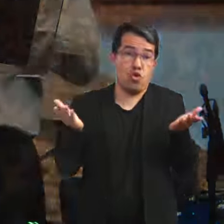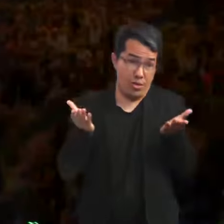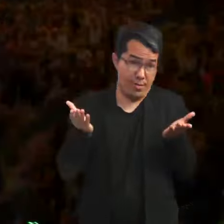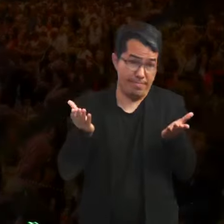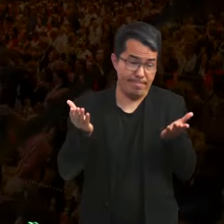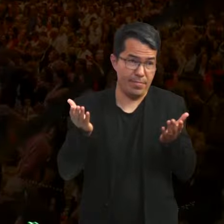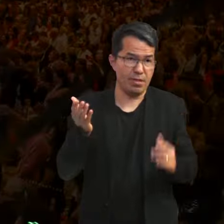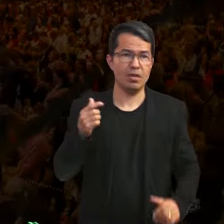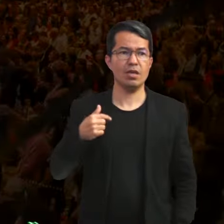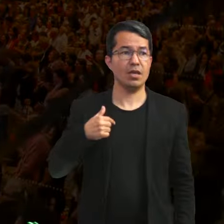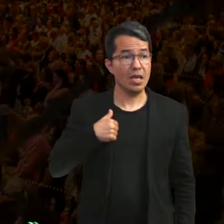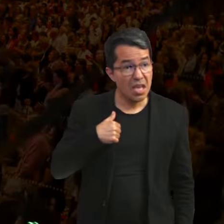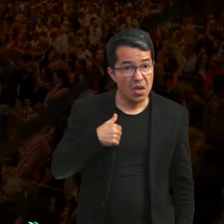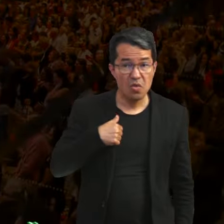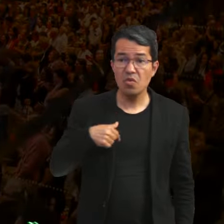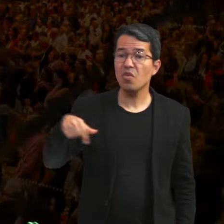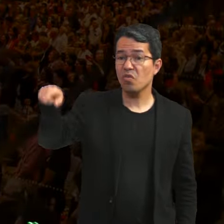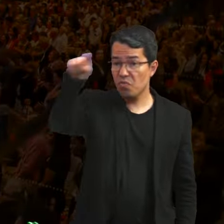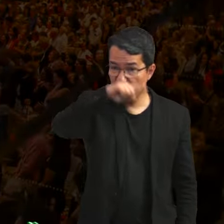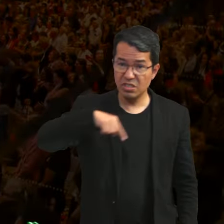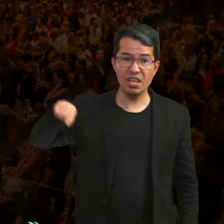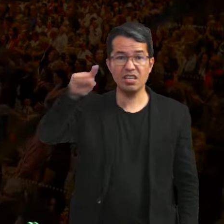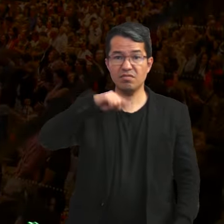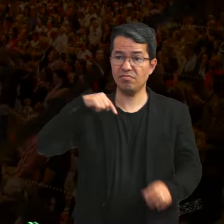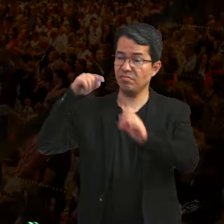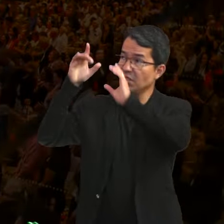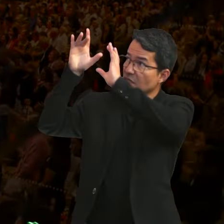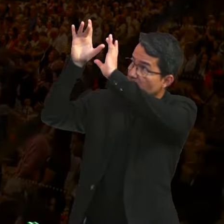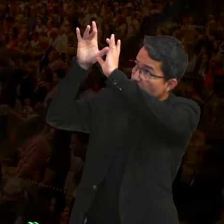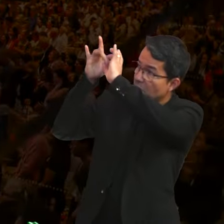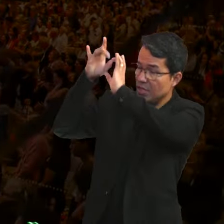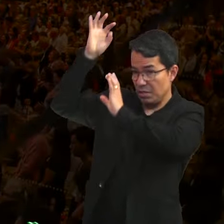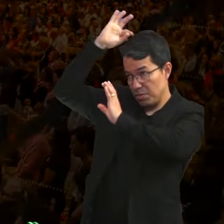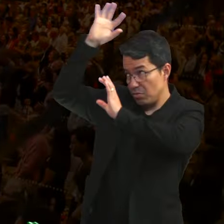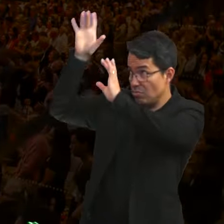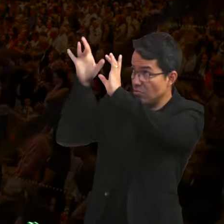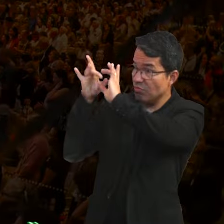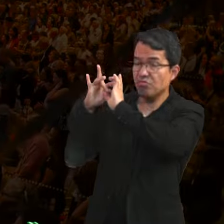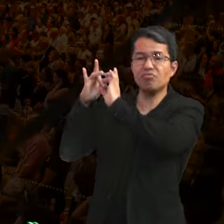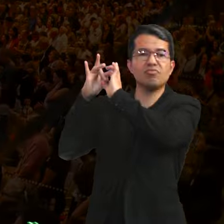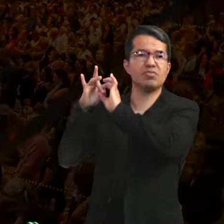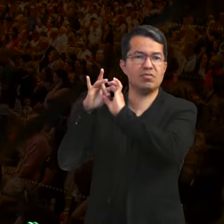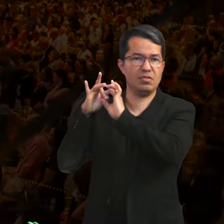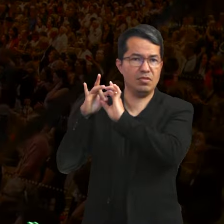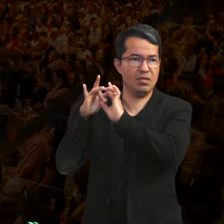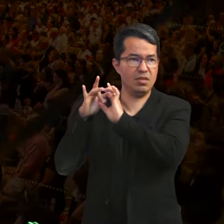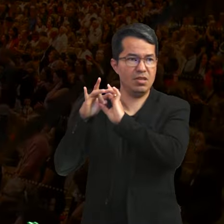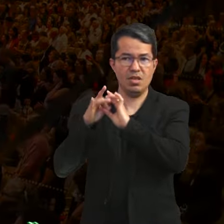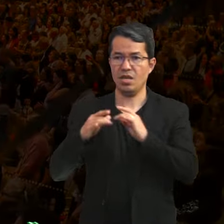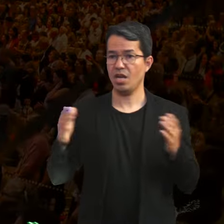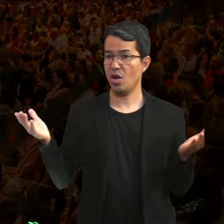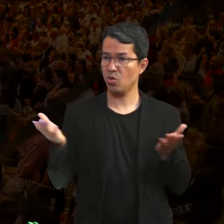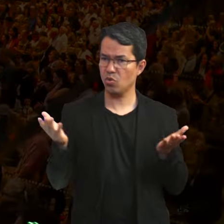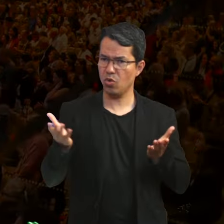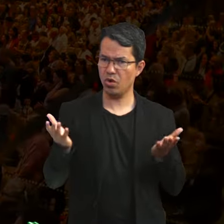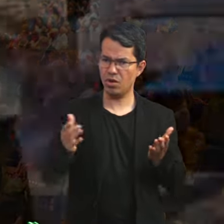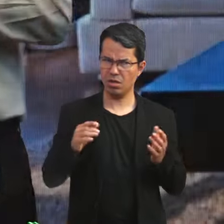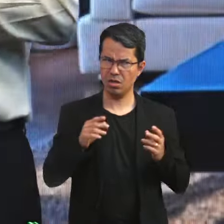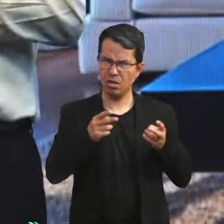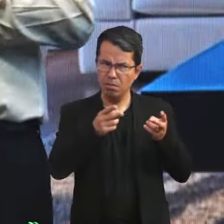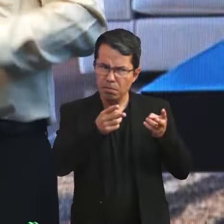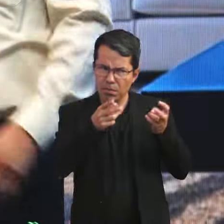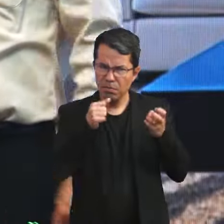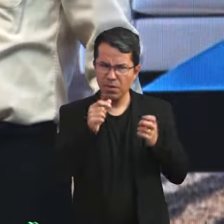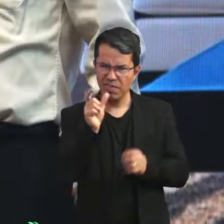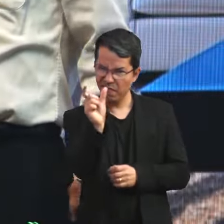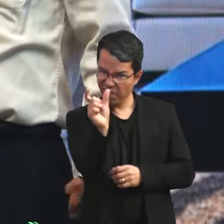e agora que Eis que ligado eu pelo Espírito Palas que por favor perceba